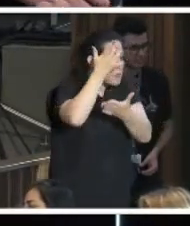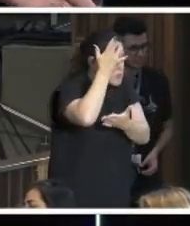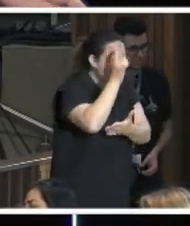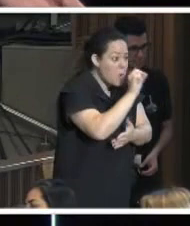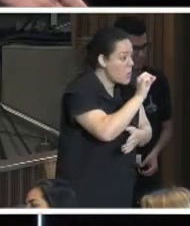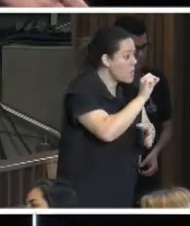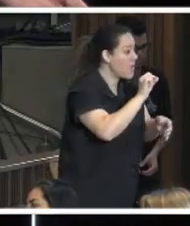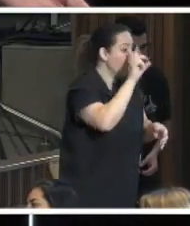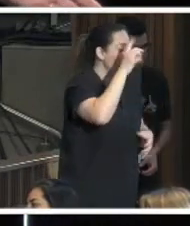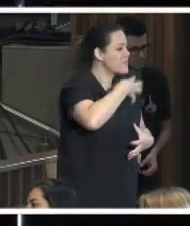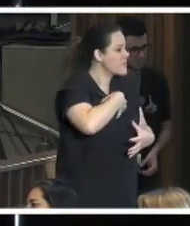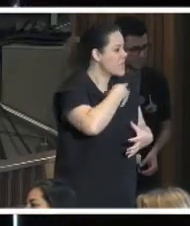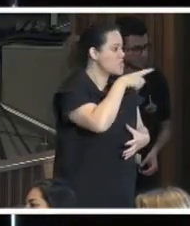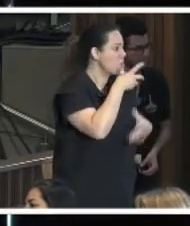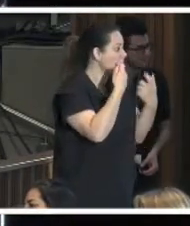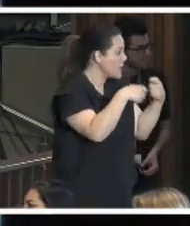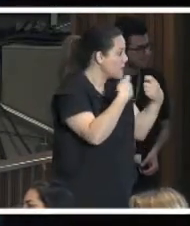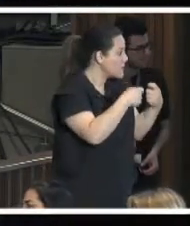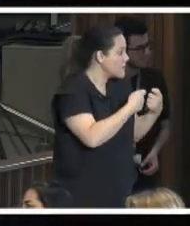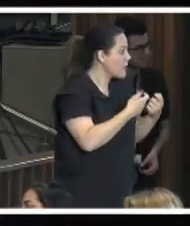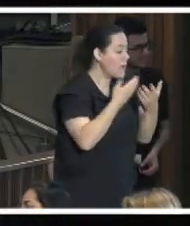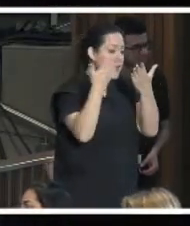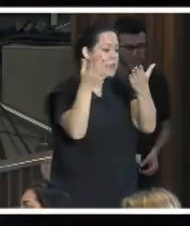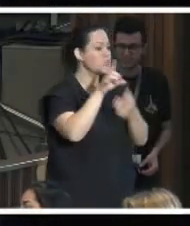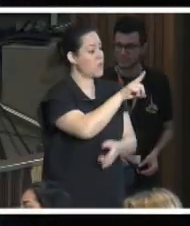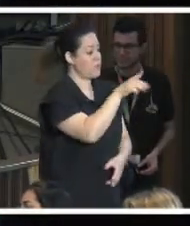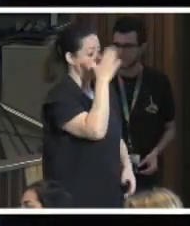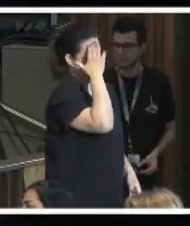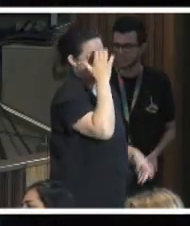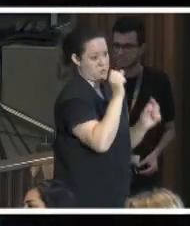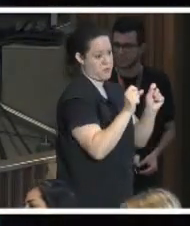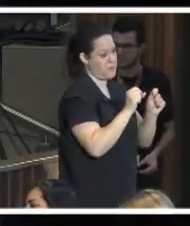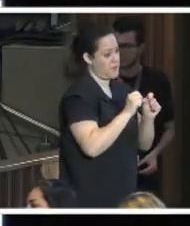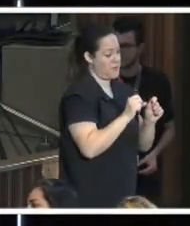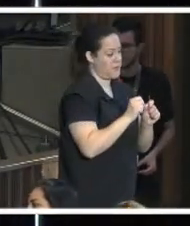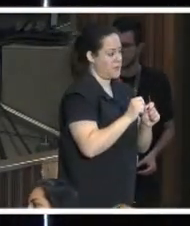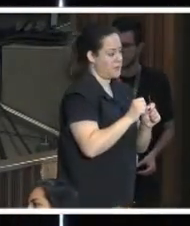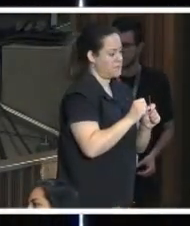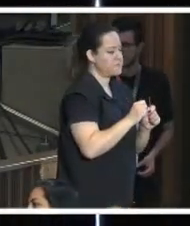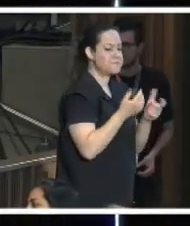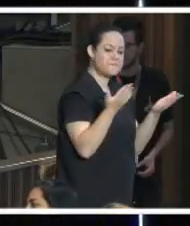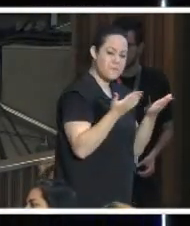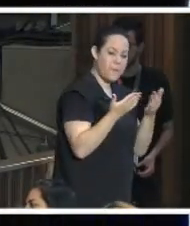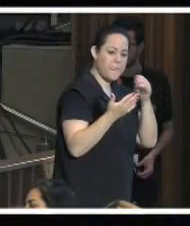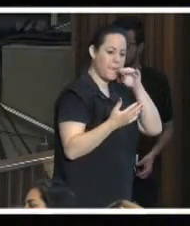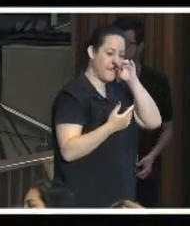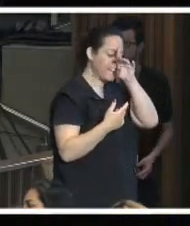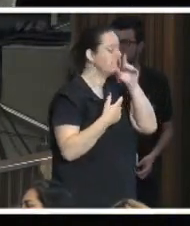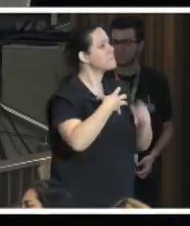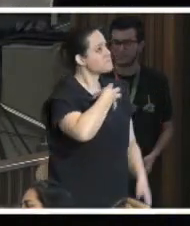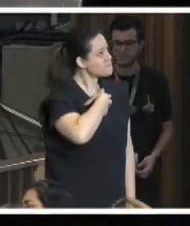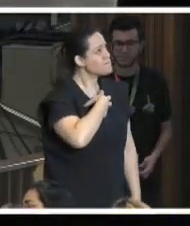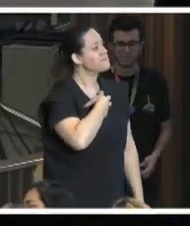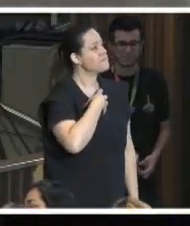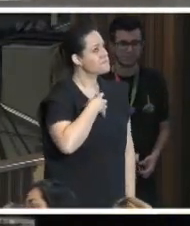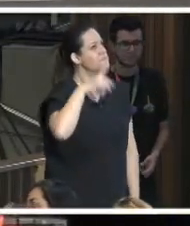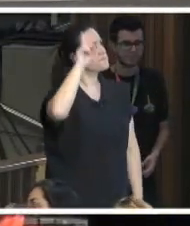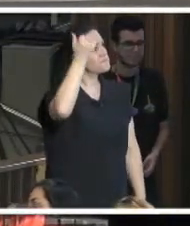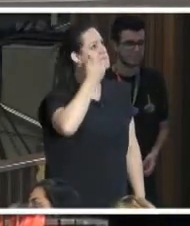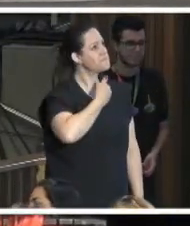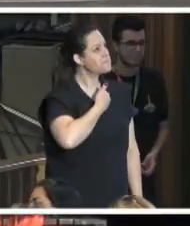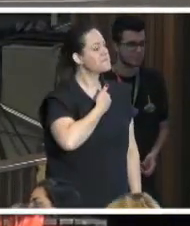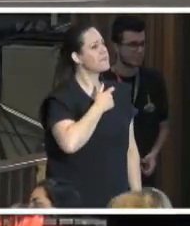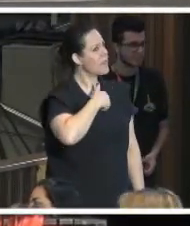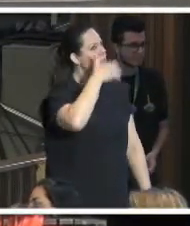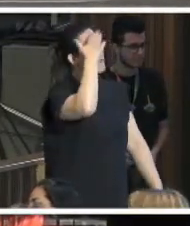colocar aos pés de Jesus agora, mas só você pode fazer isso. Então agora, você fala assim, eu ouvi,